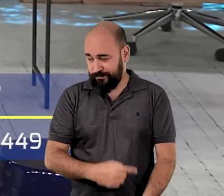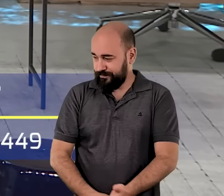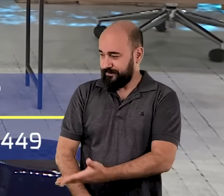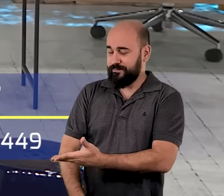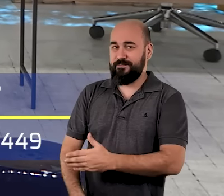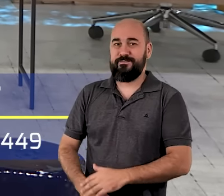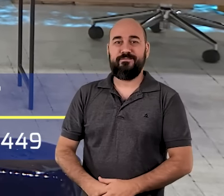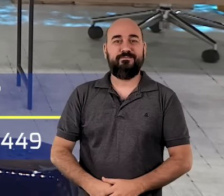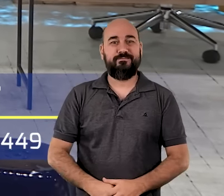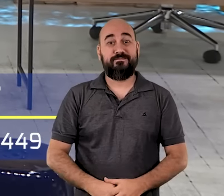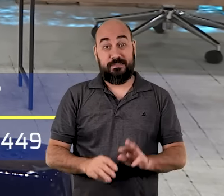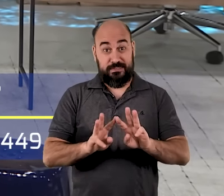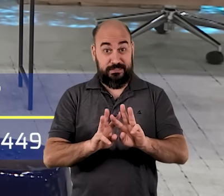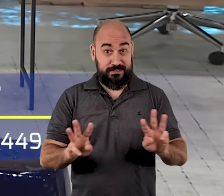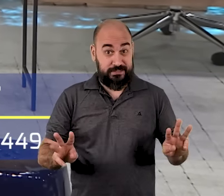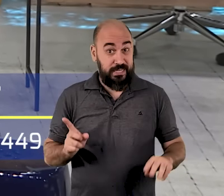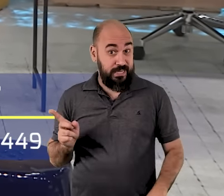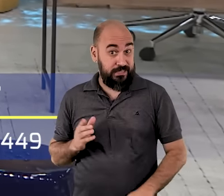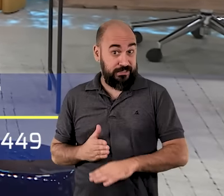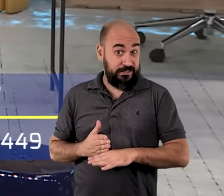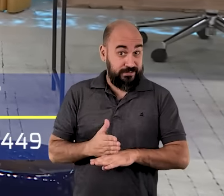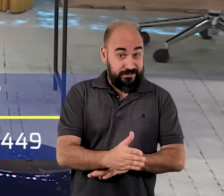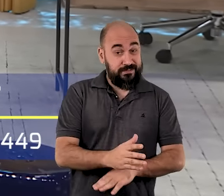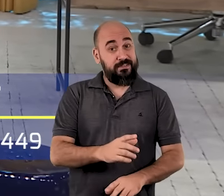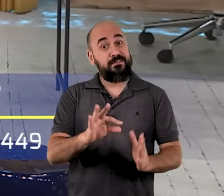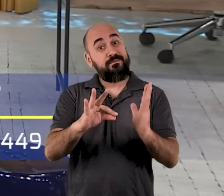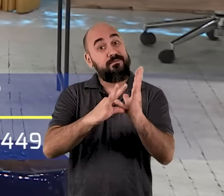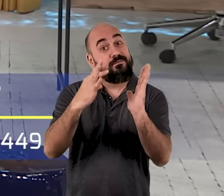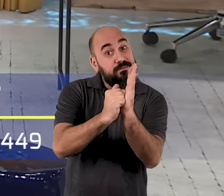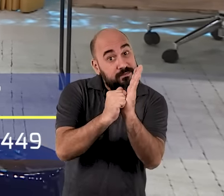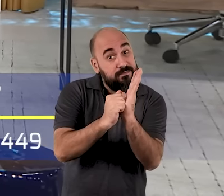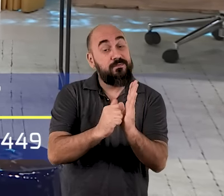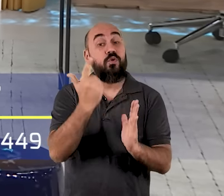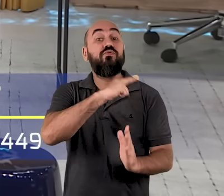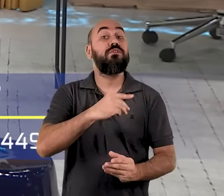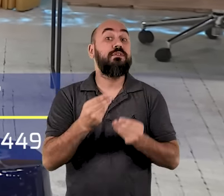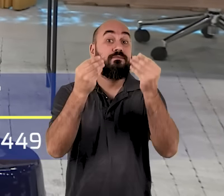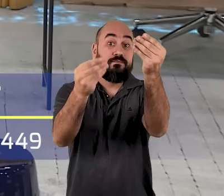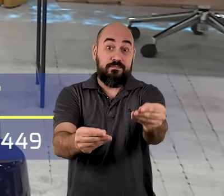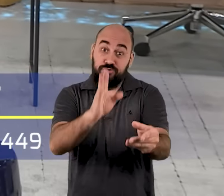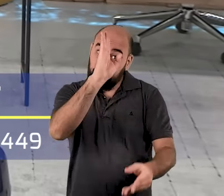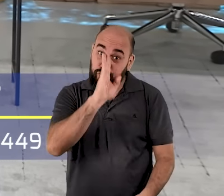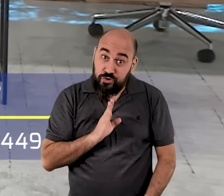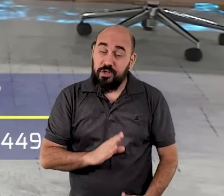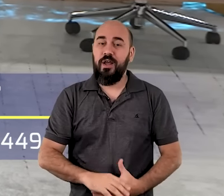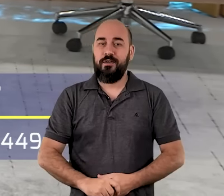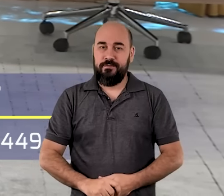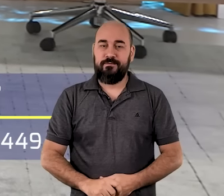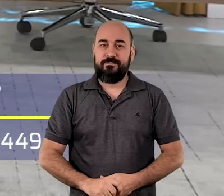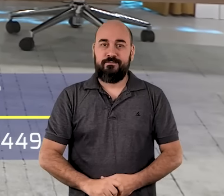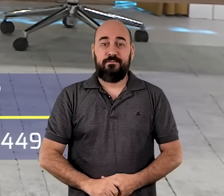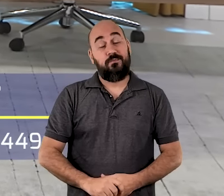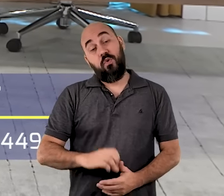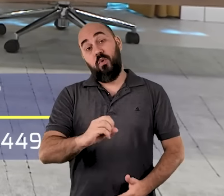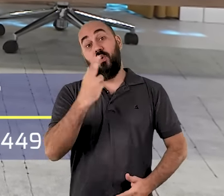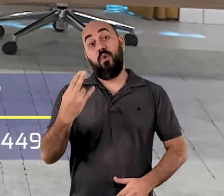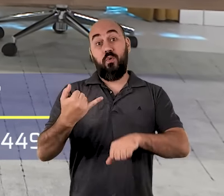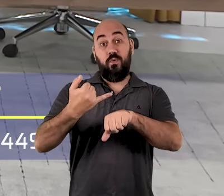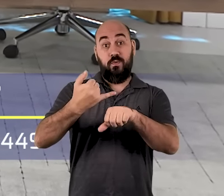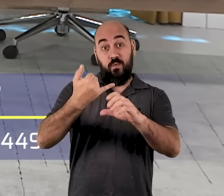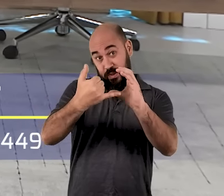novotempo.com/escola bíblica. Esse é o site para você entrar e se cadastrar para receber a revista. Outra opção é você mandar a mensagem pelo